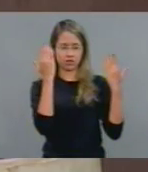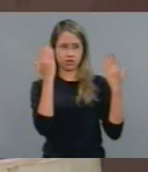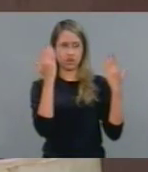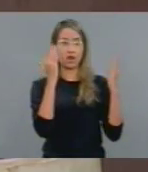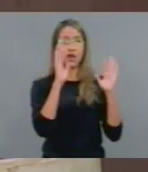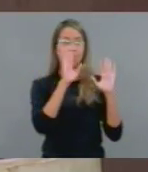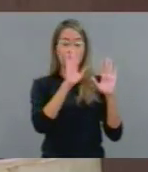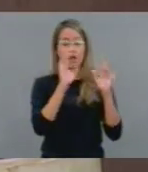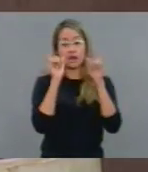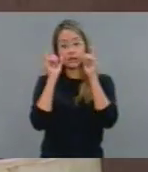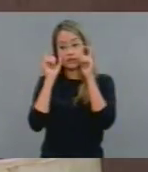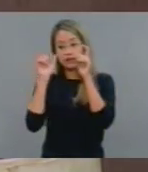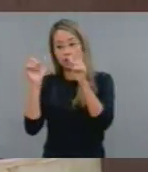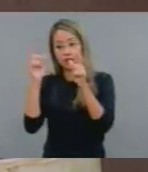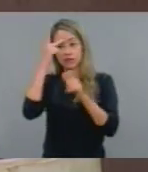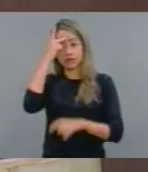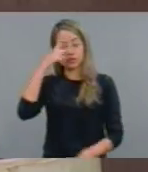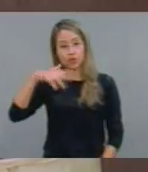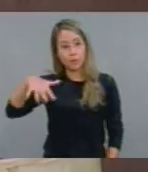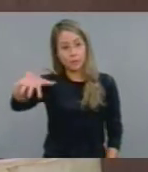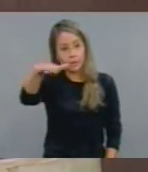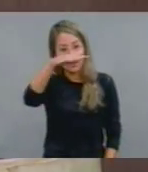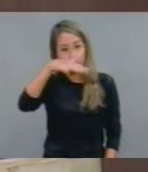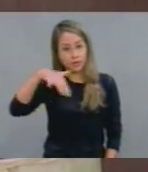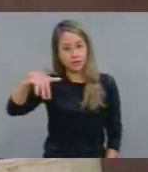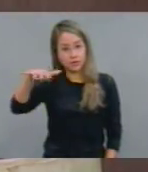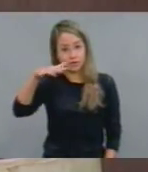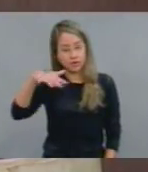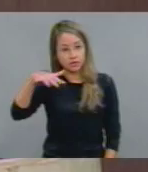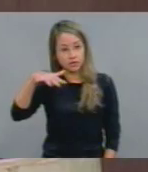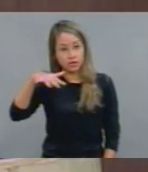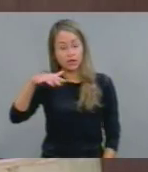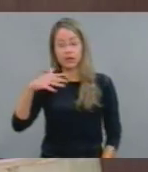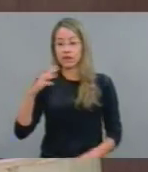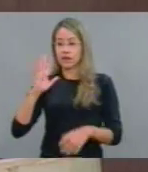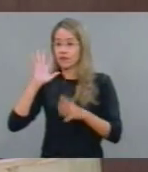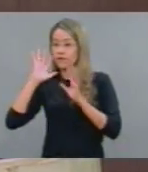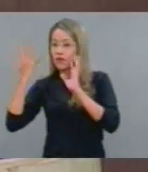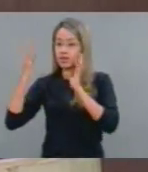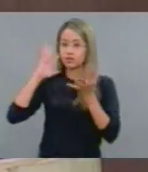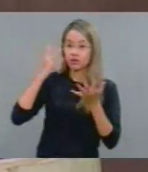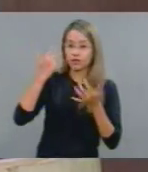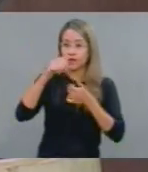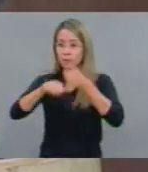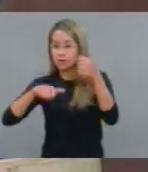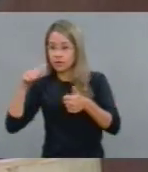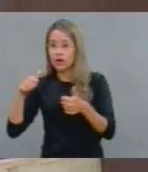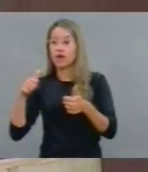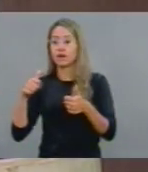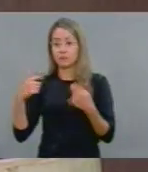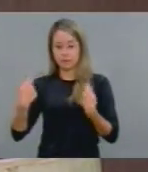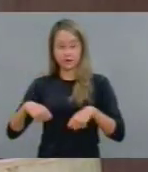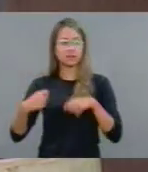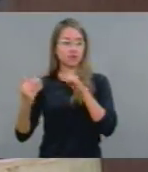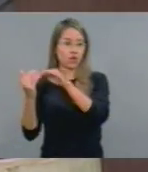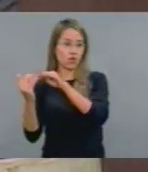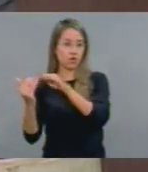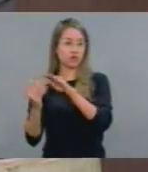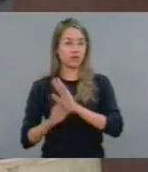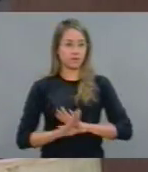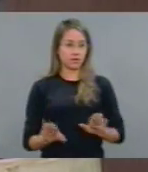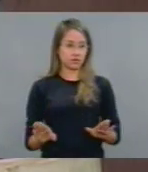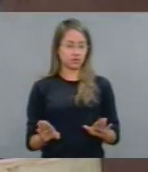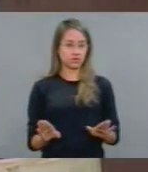dos interesses materiais imediatos e históricos das maiorias. O que as maiorias